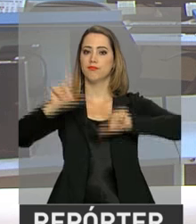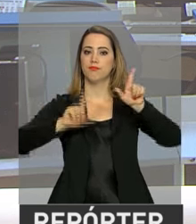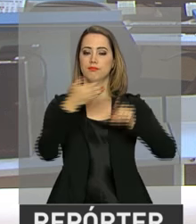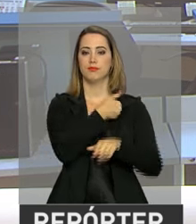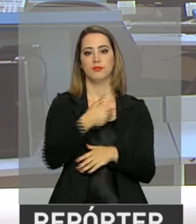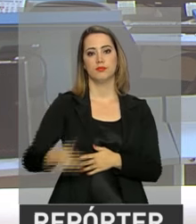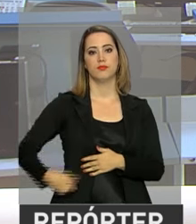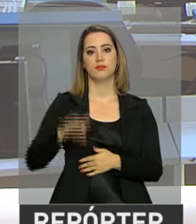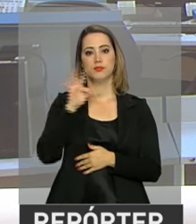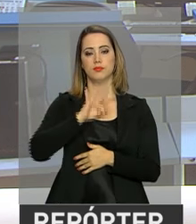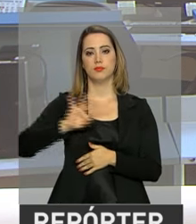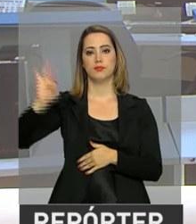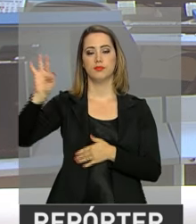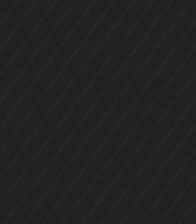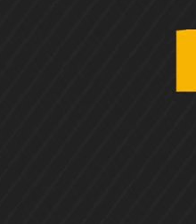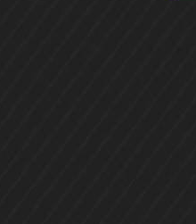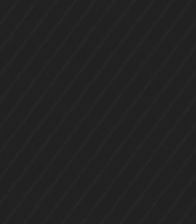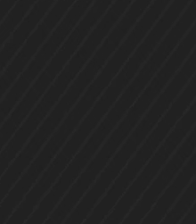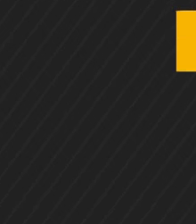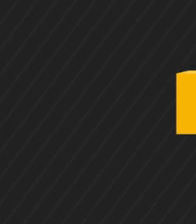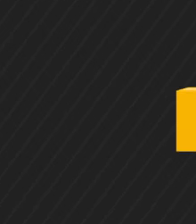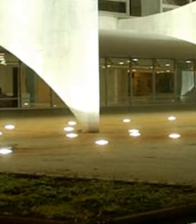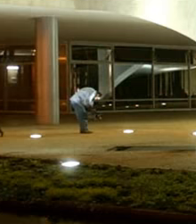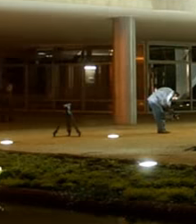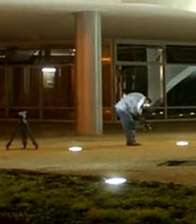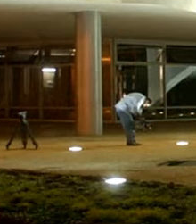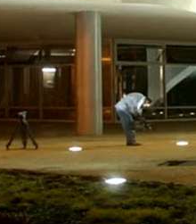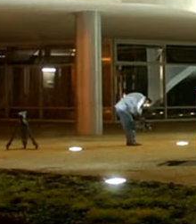aqui na NBR, a TV do governo federal.